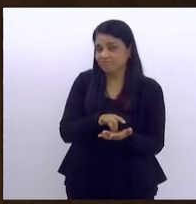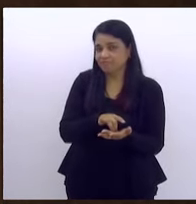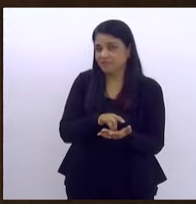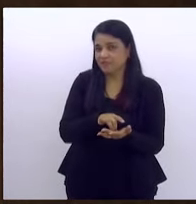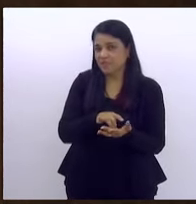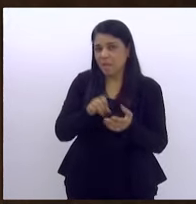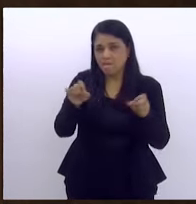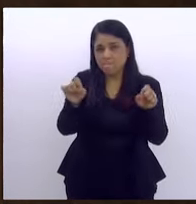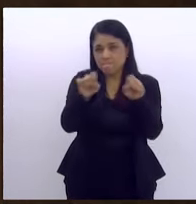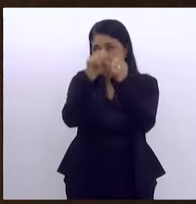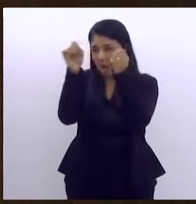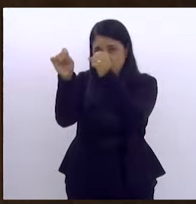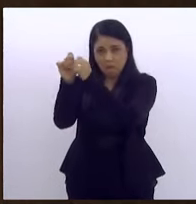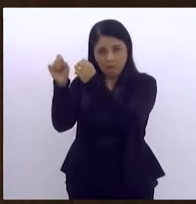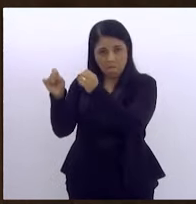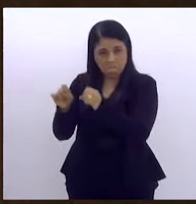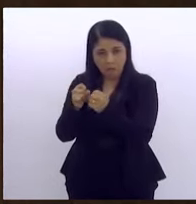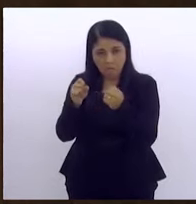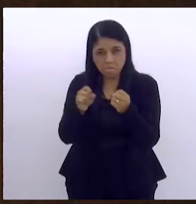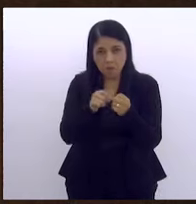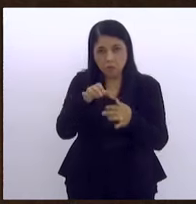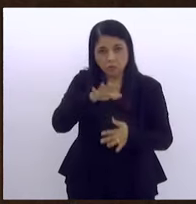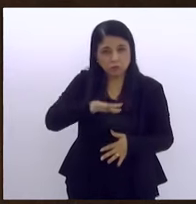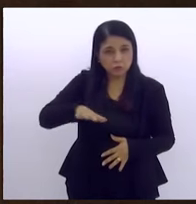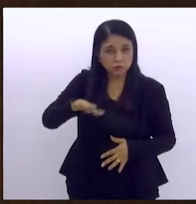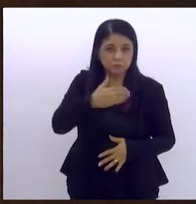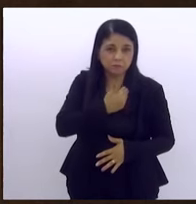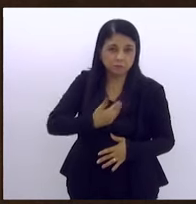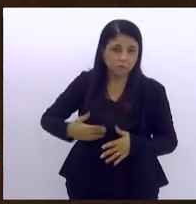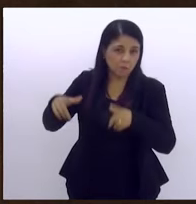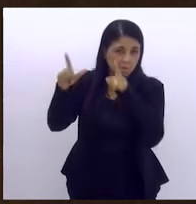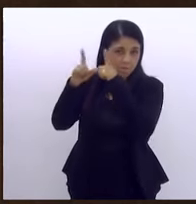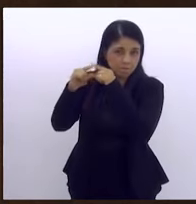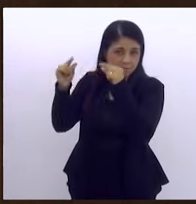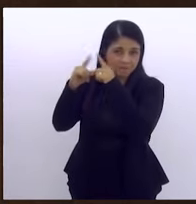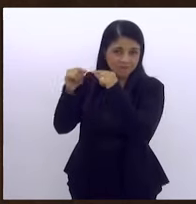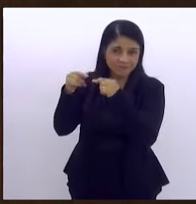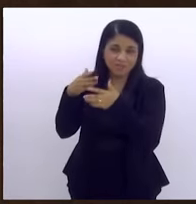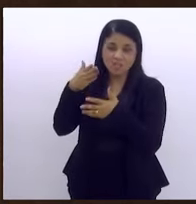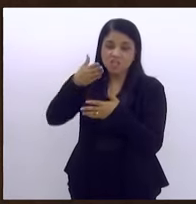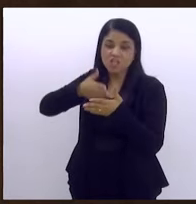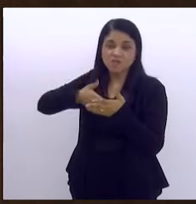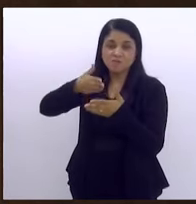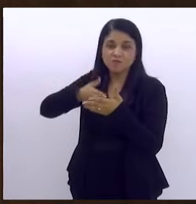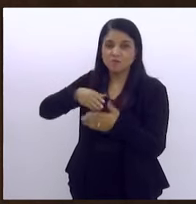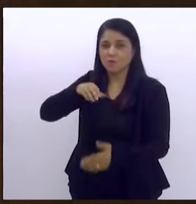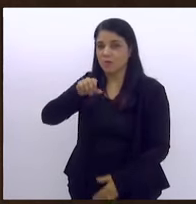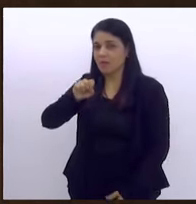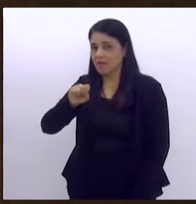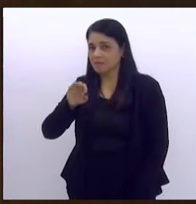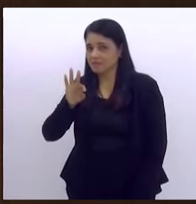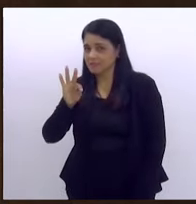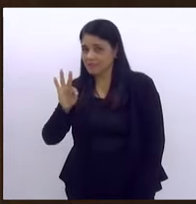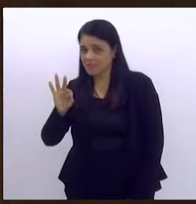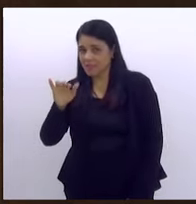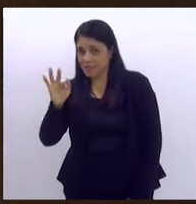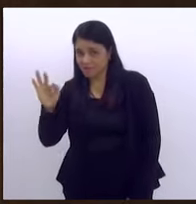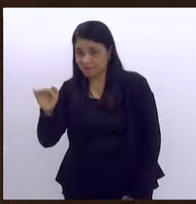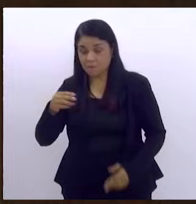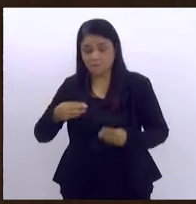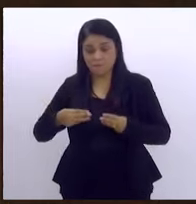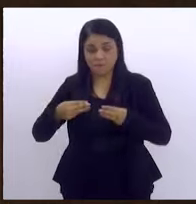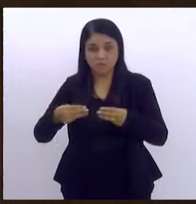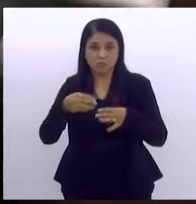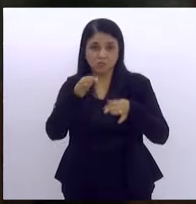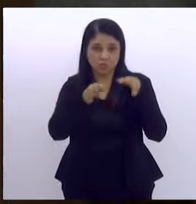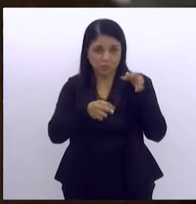depredou o espaço público ali em Brasília foi impedido pelo STF, pelo ministro da